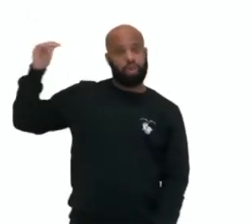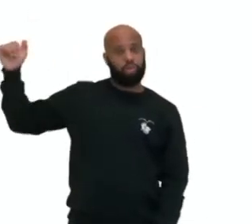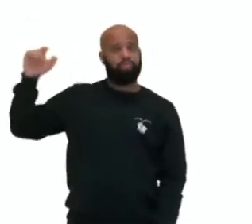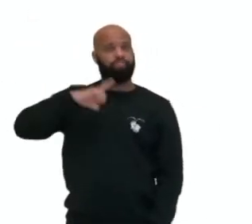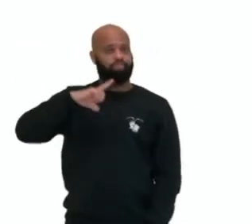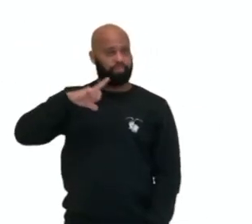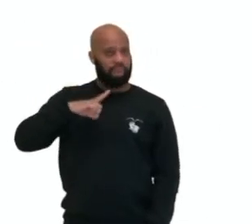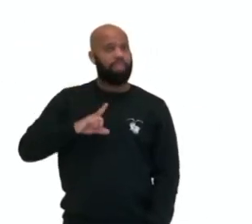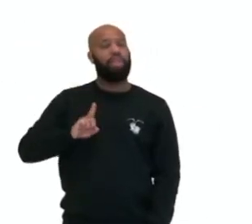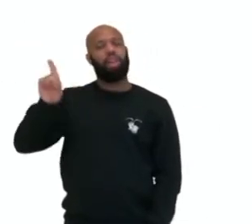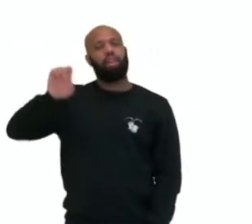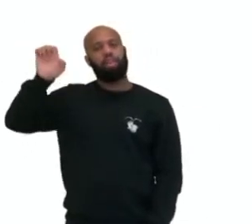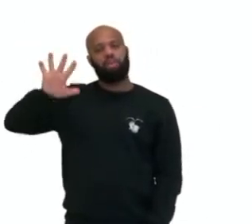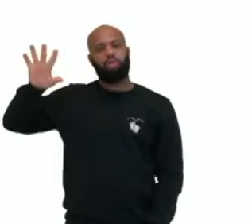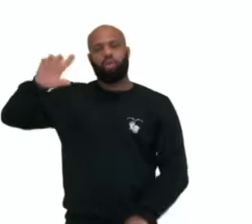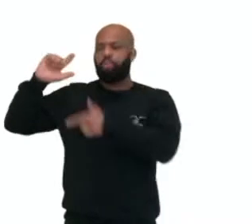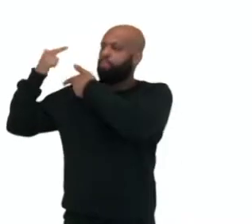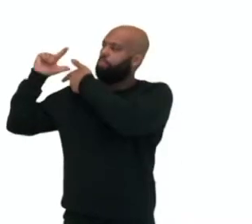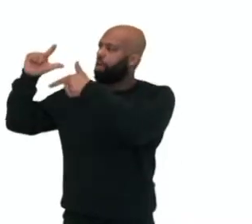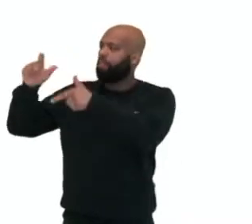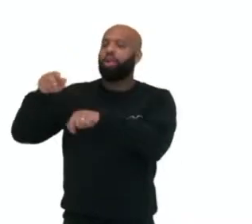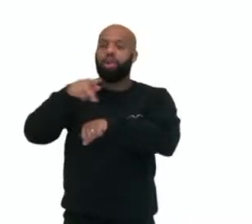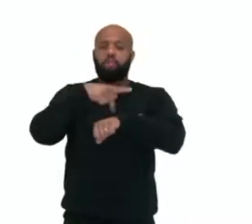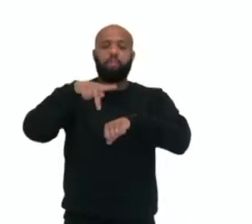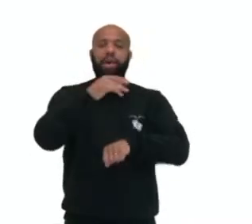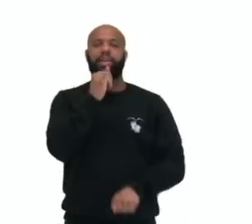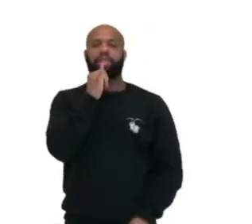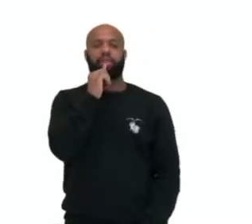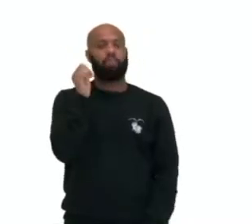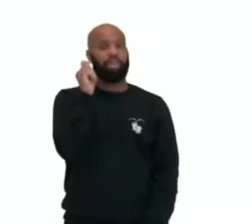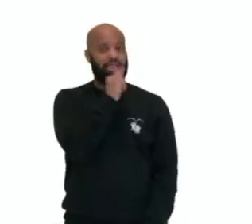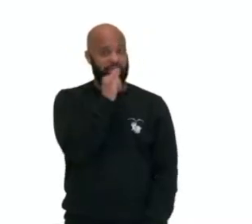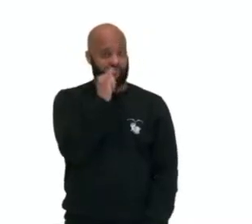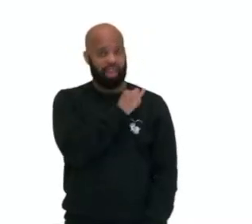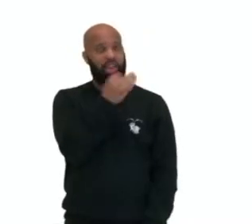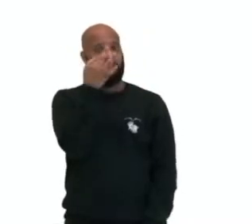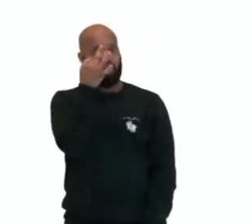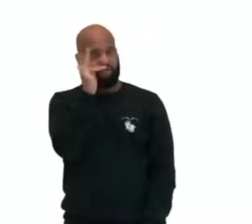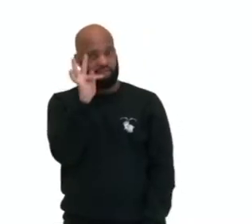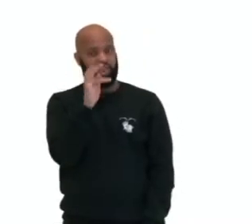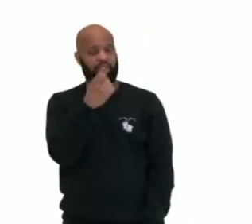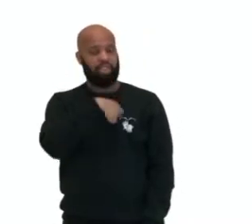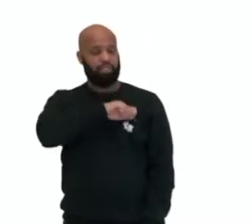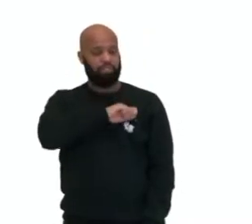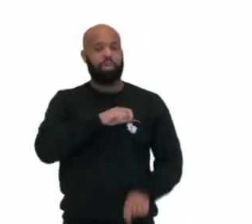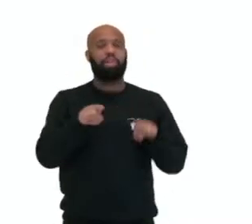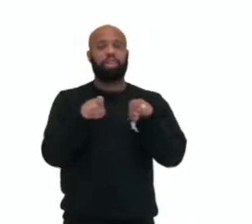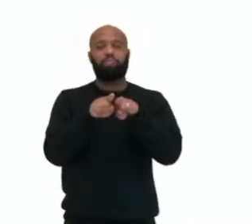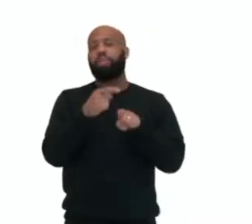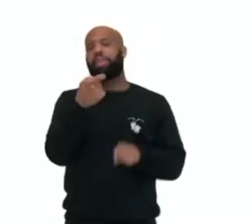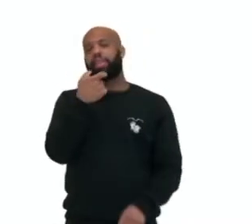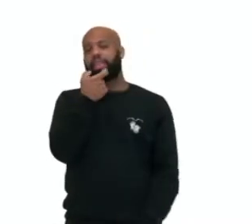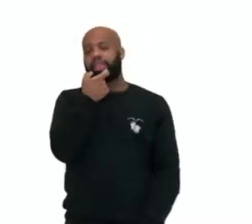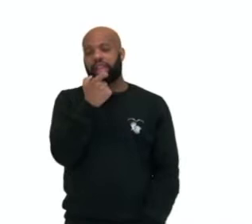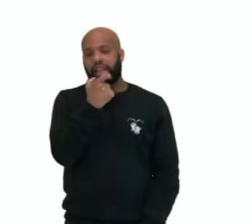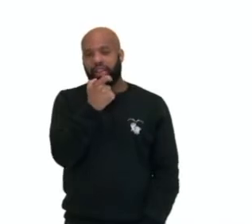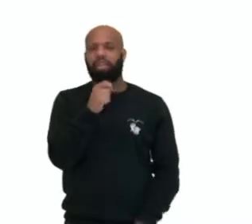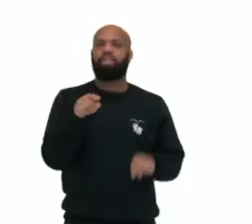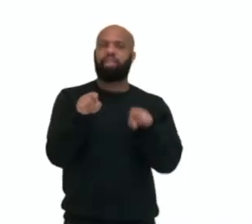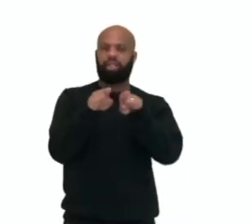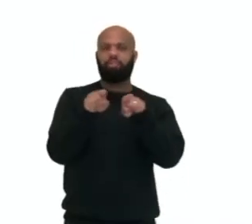bem como tradicional em países como a Itália, a França, a Espanha, a Inglaterra e